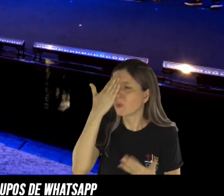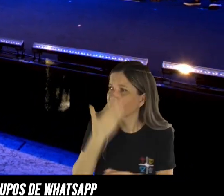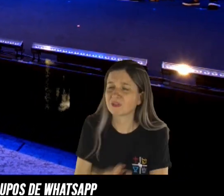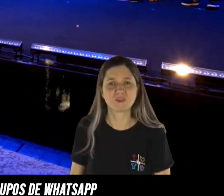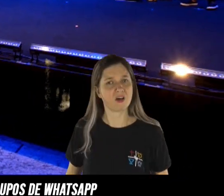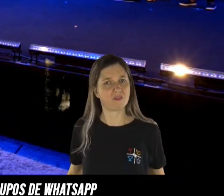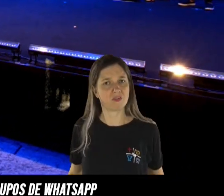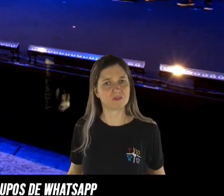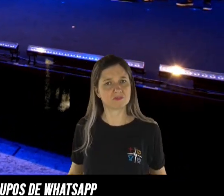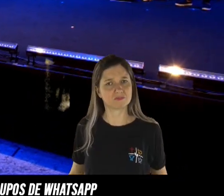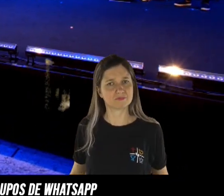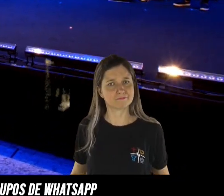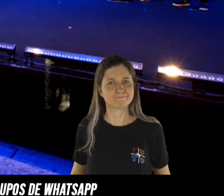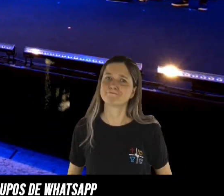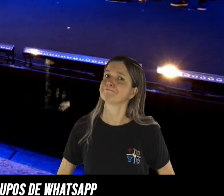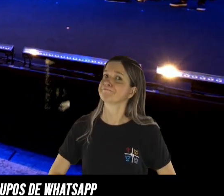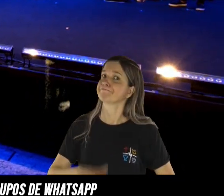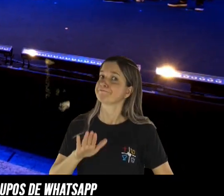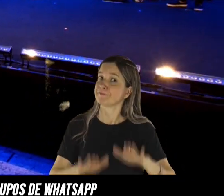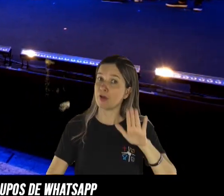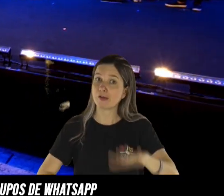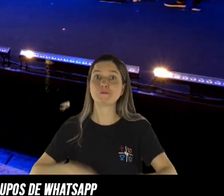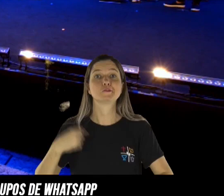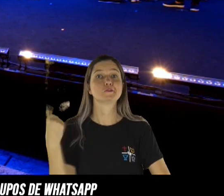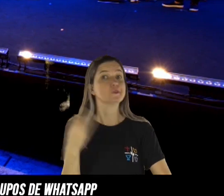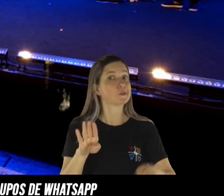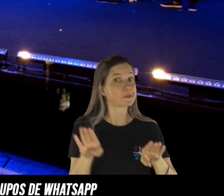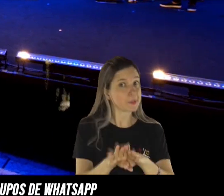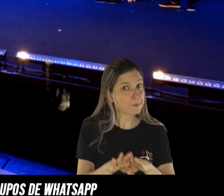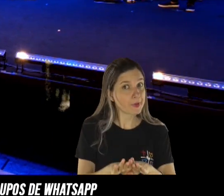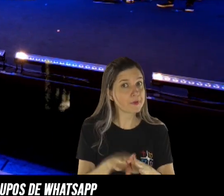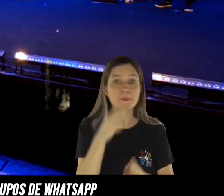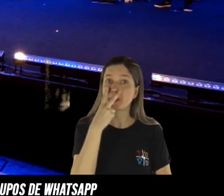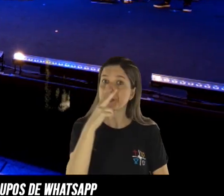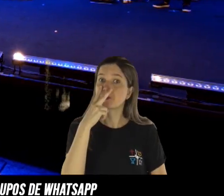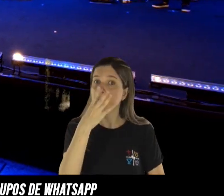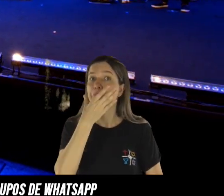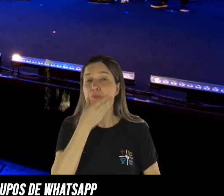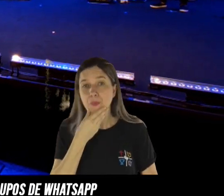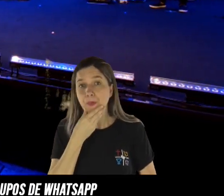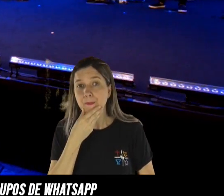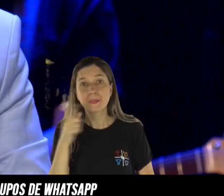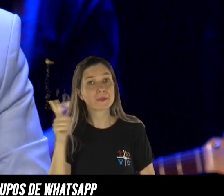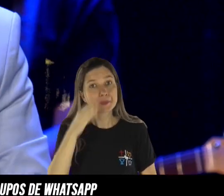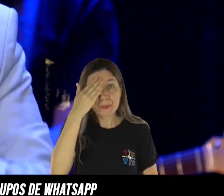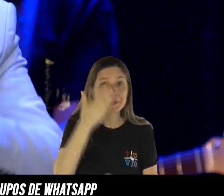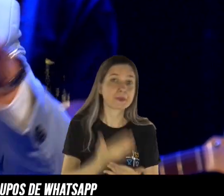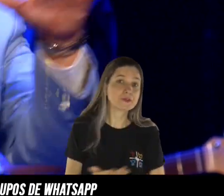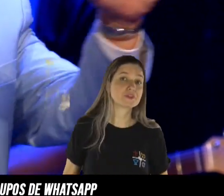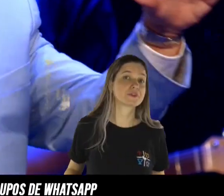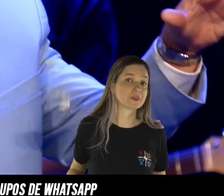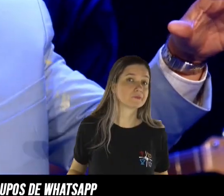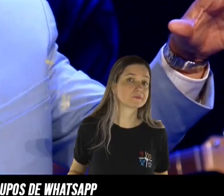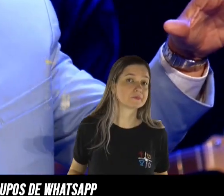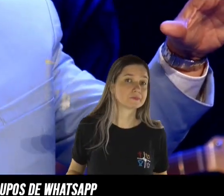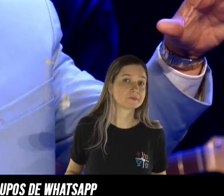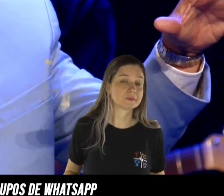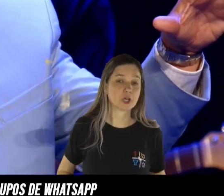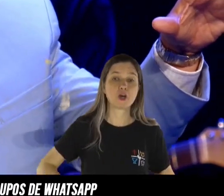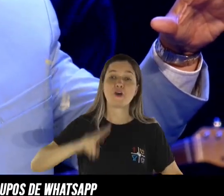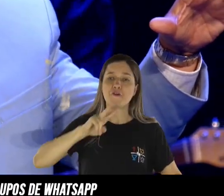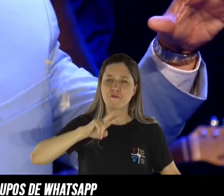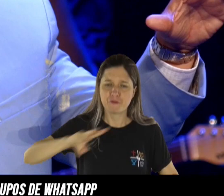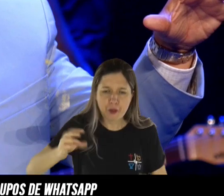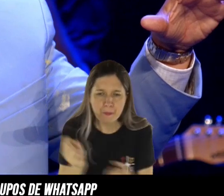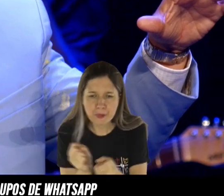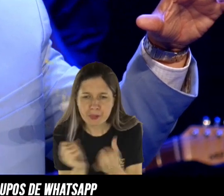né? Nós nos enchemos de temor, de desespero. Esquecemos que Deus está no controle.